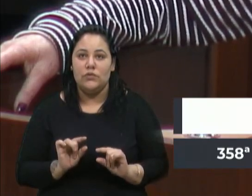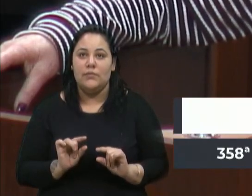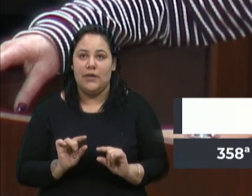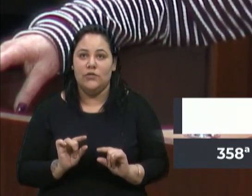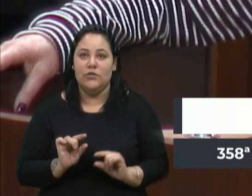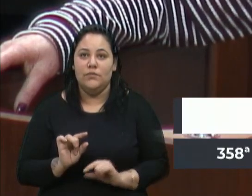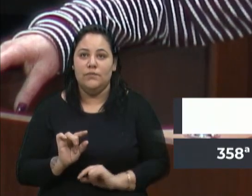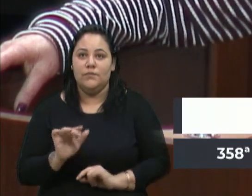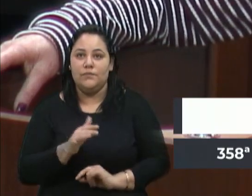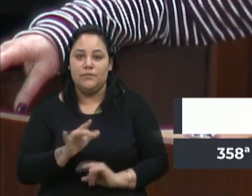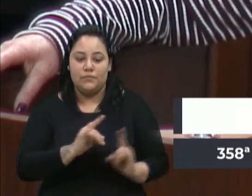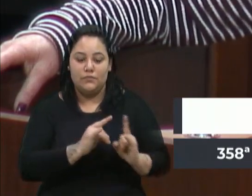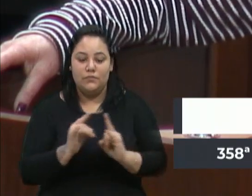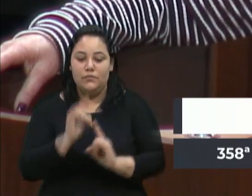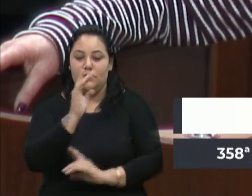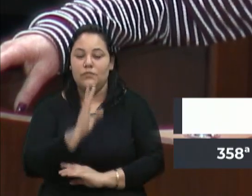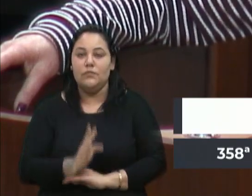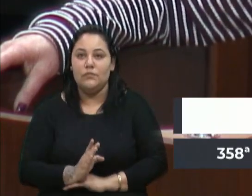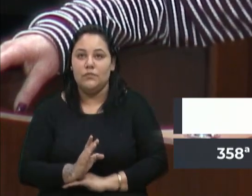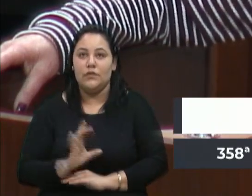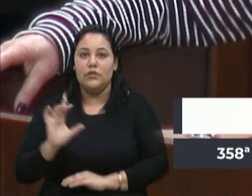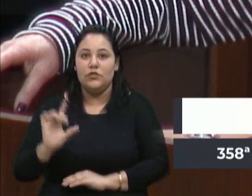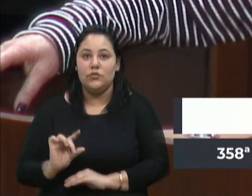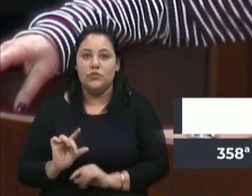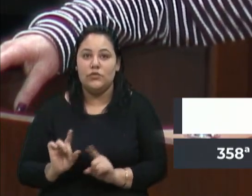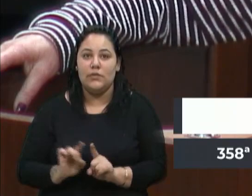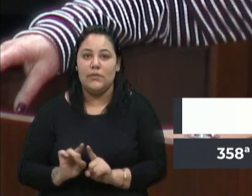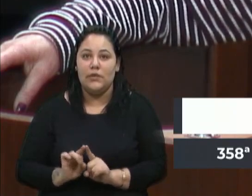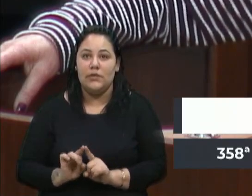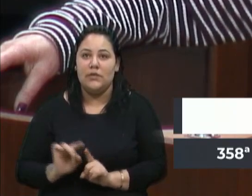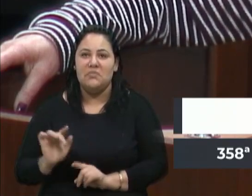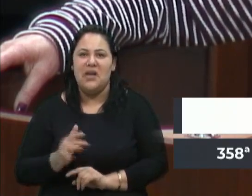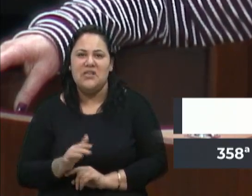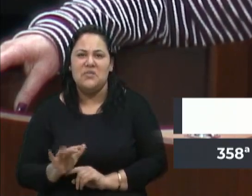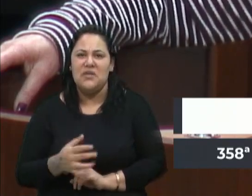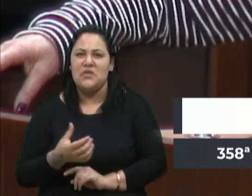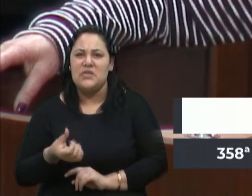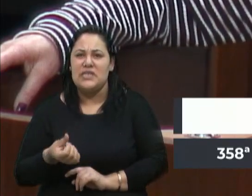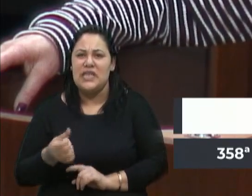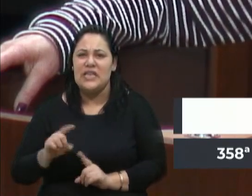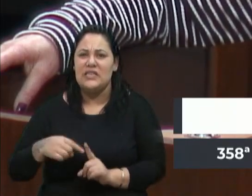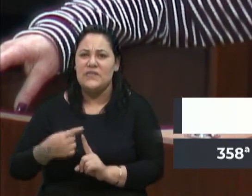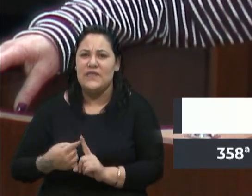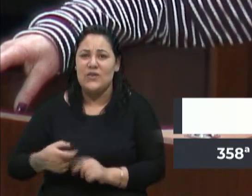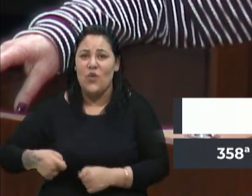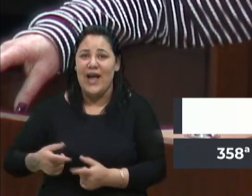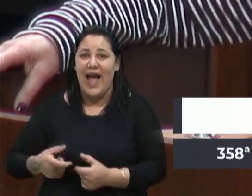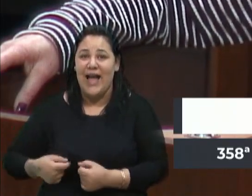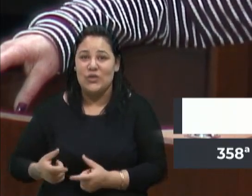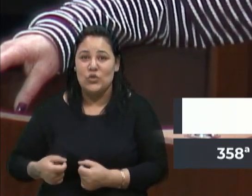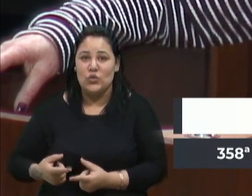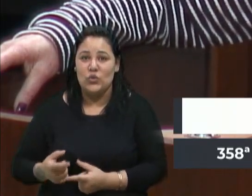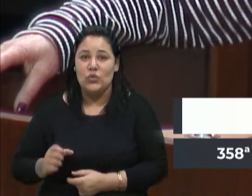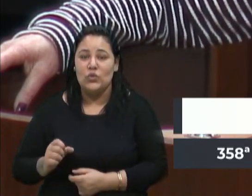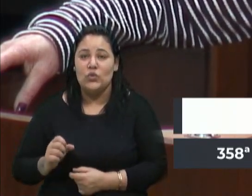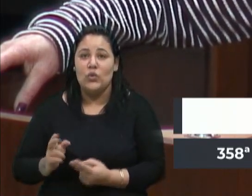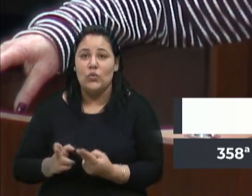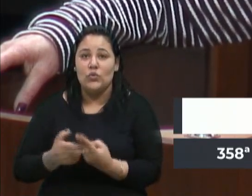Instituto de Mama Nacional é que ele diminui em torno de 6 vezes o custo para o